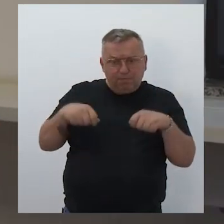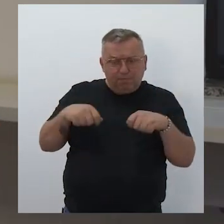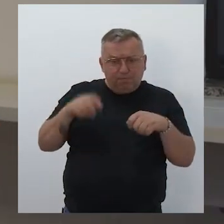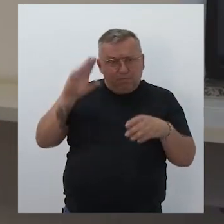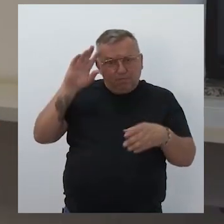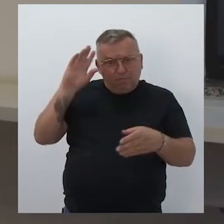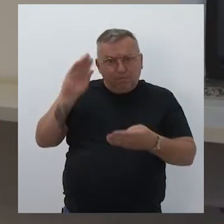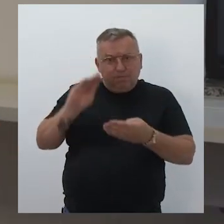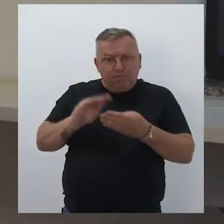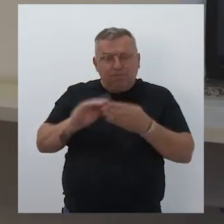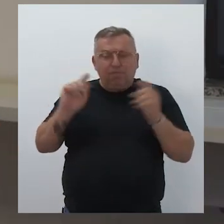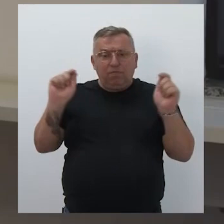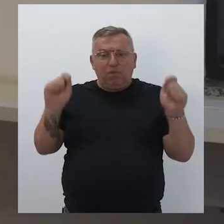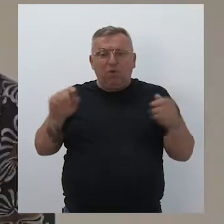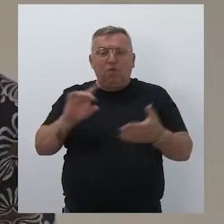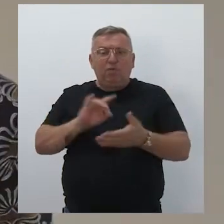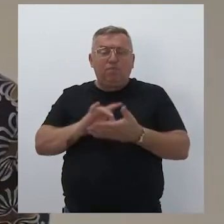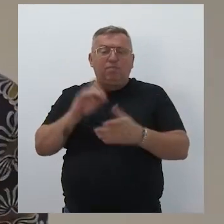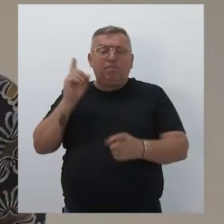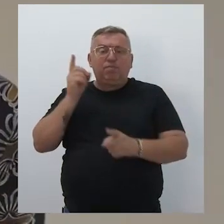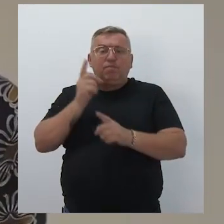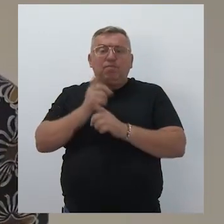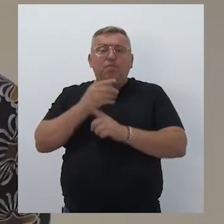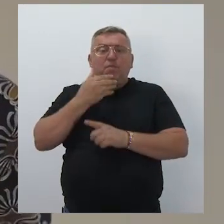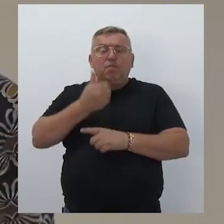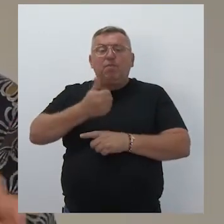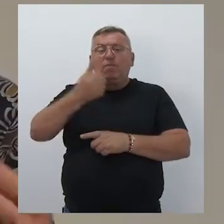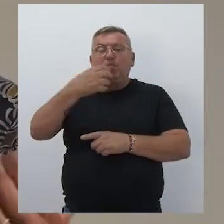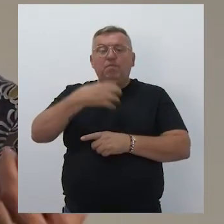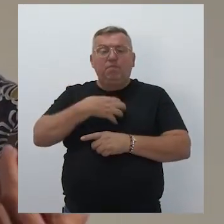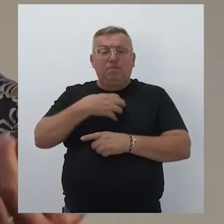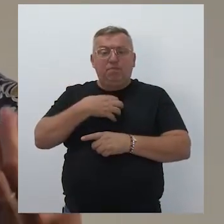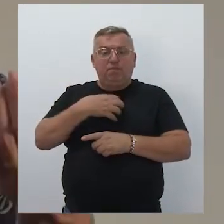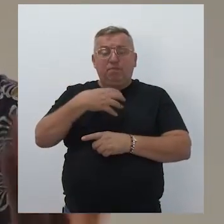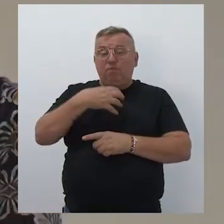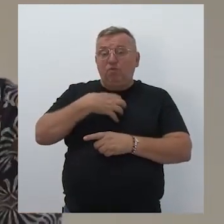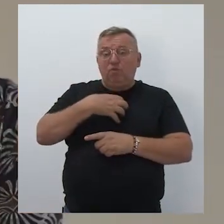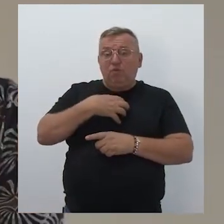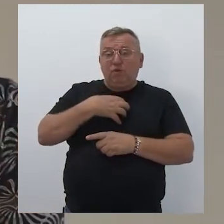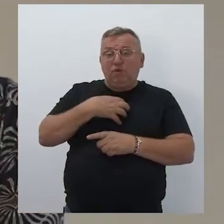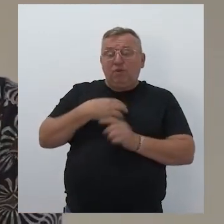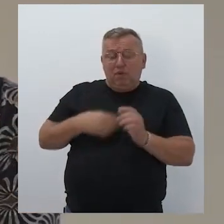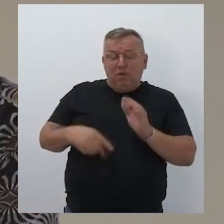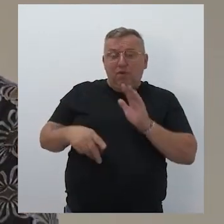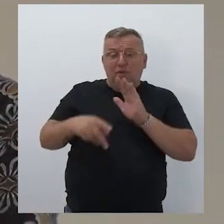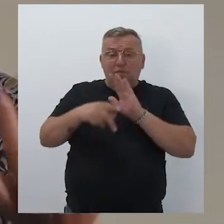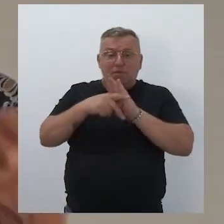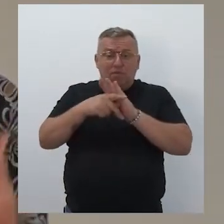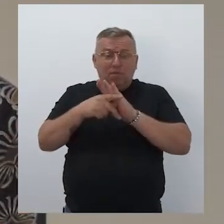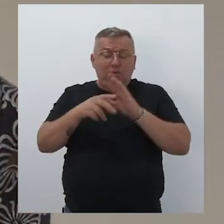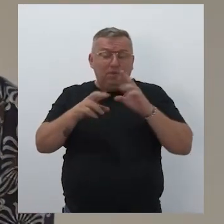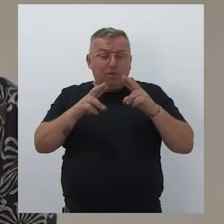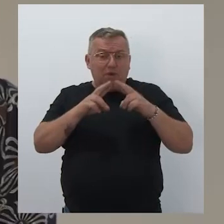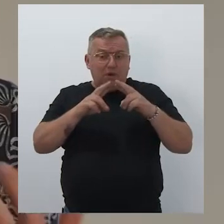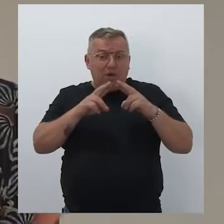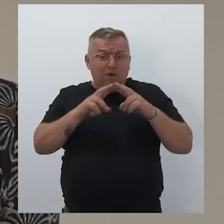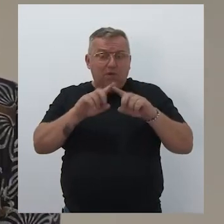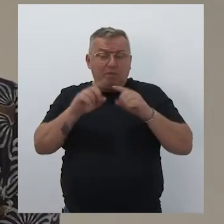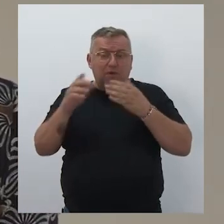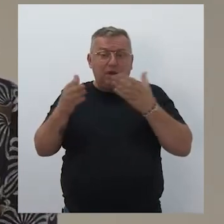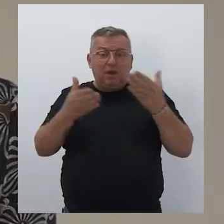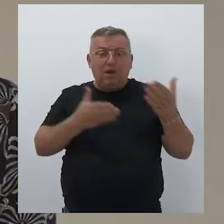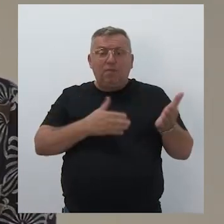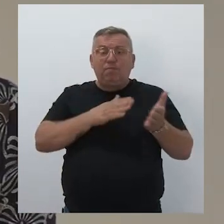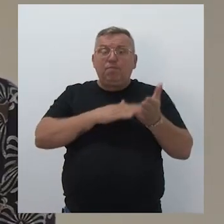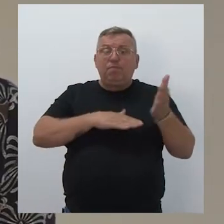possam efetivamente encontrar a melhor maneira, a maneira que é própria da sua rede, para trazer